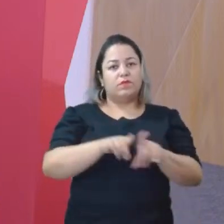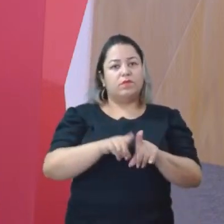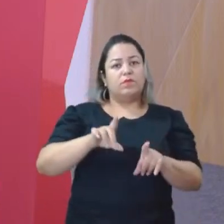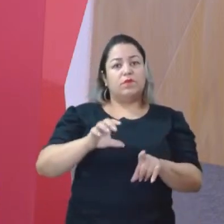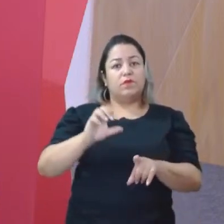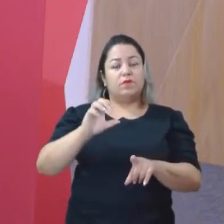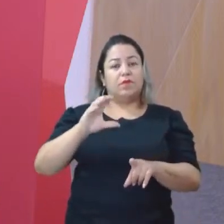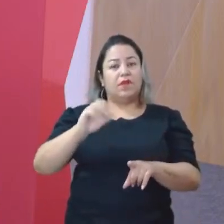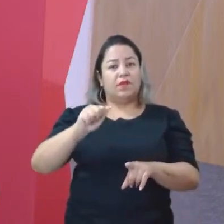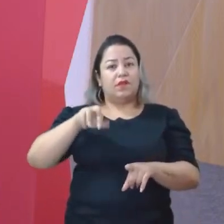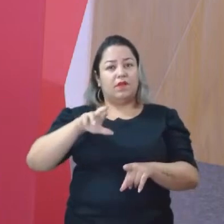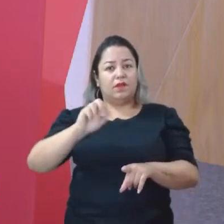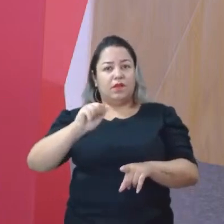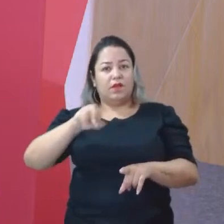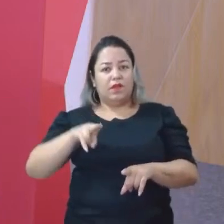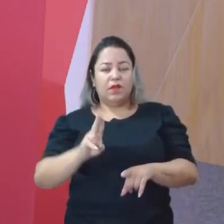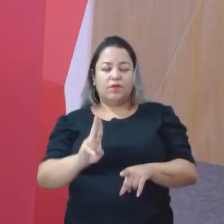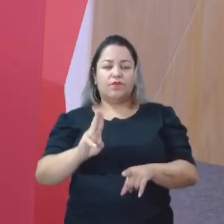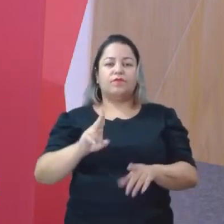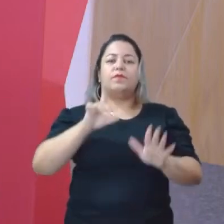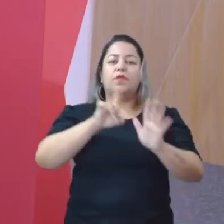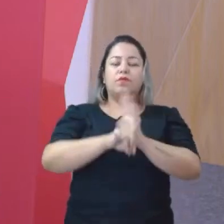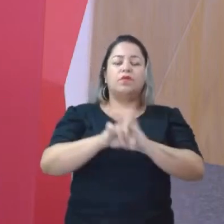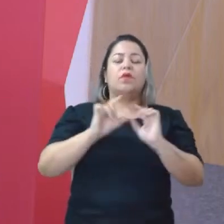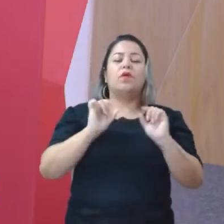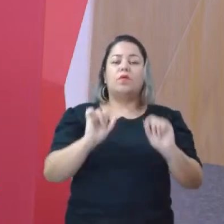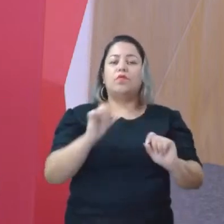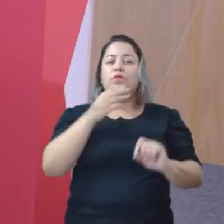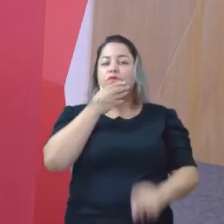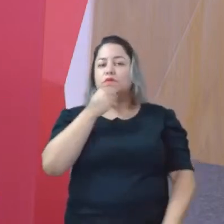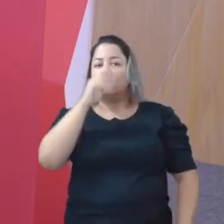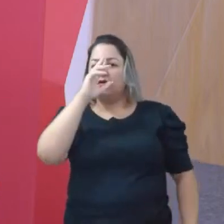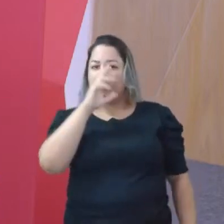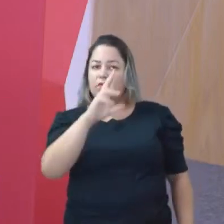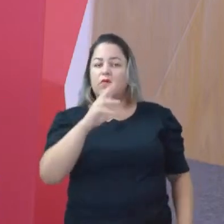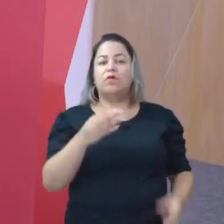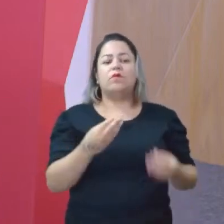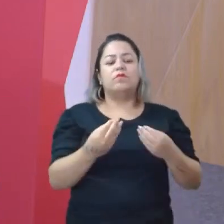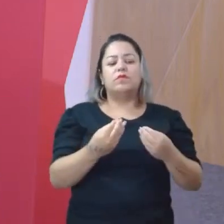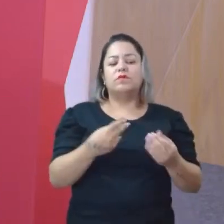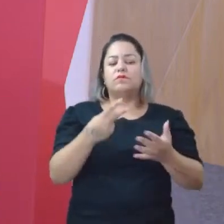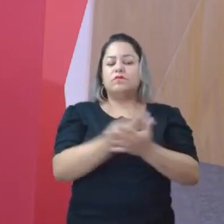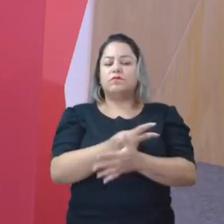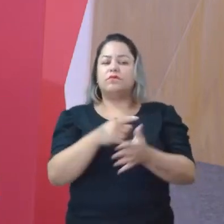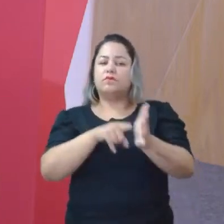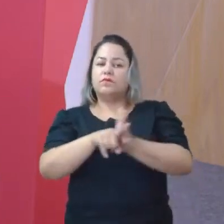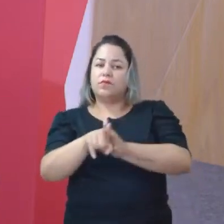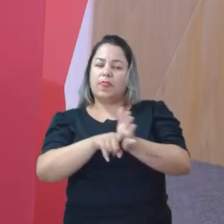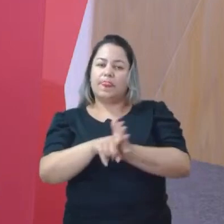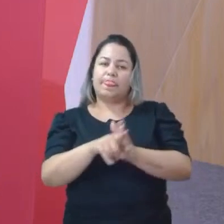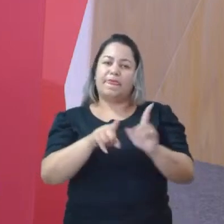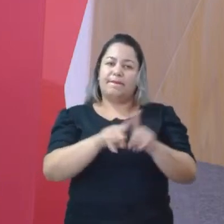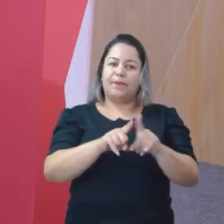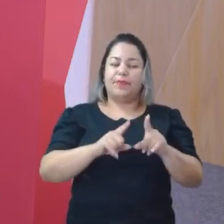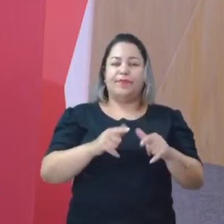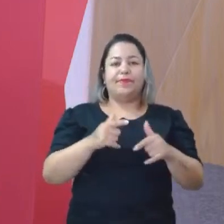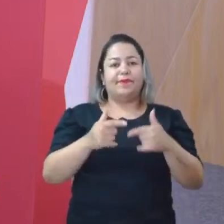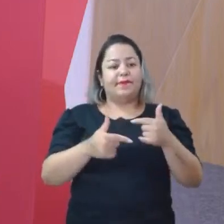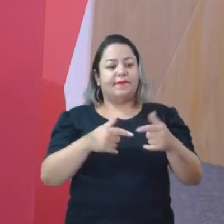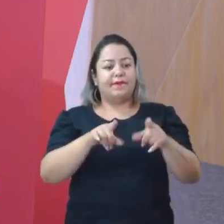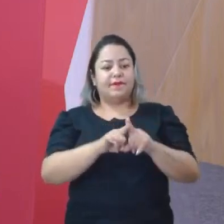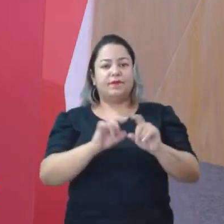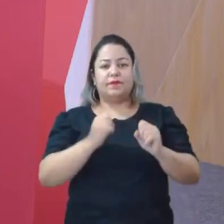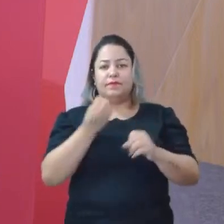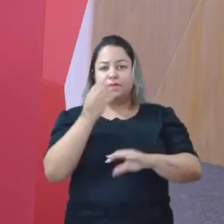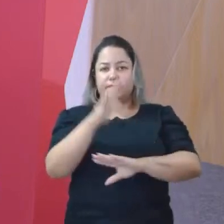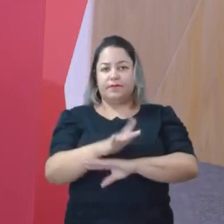no Sergipe. Queria perguntar, então, para o senhor como é que estão essas investigações, como é que estão progredindo. Boa tarde para o senhor mais